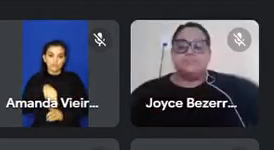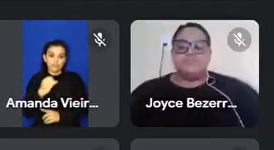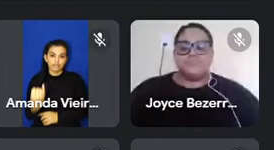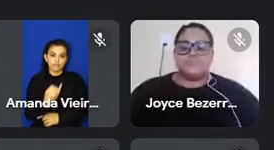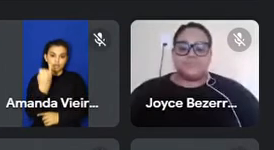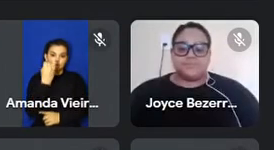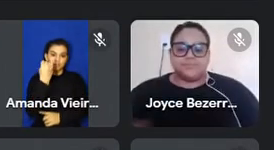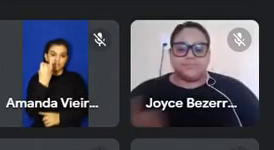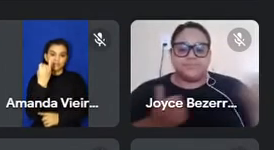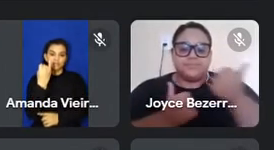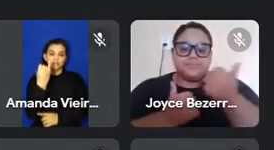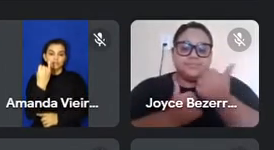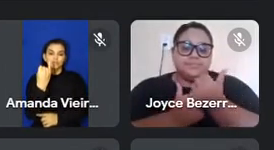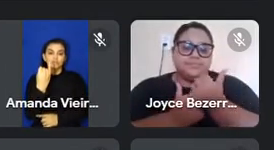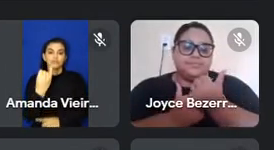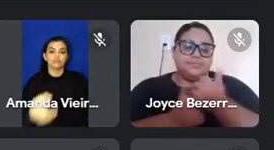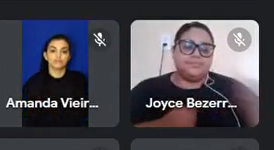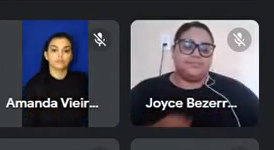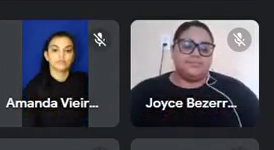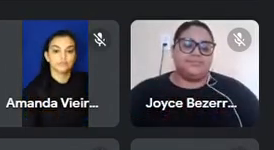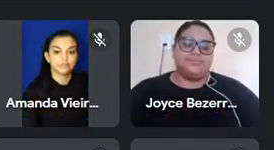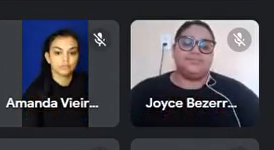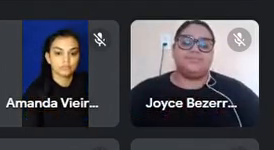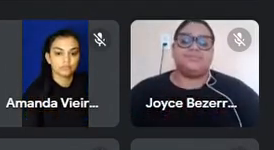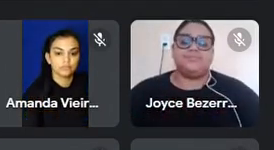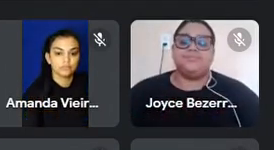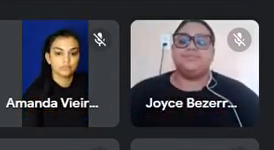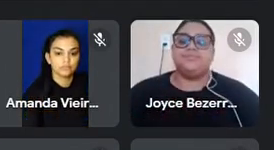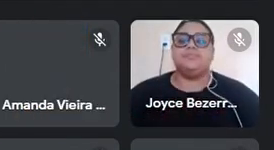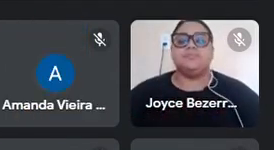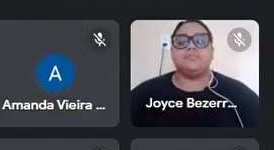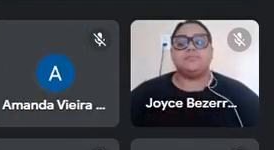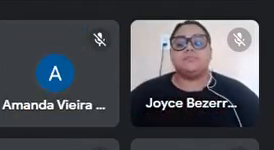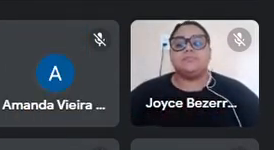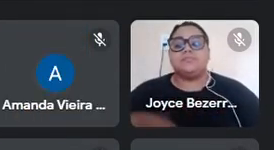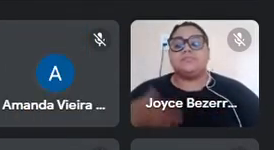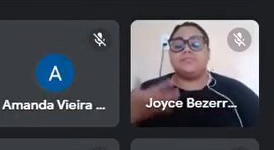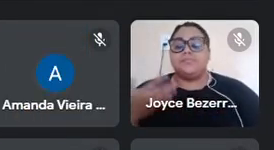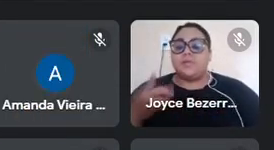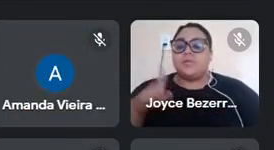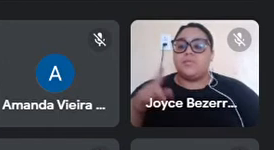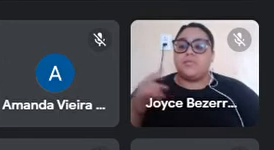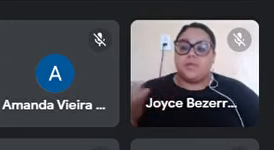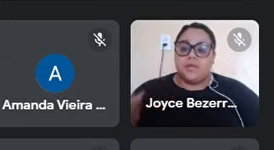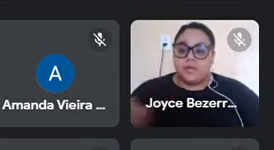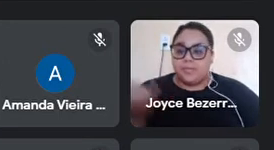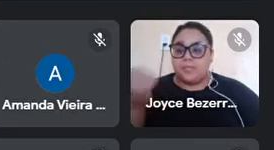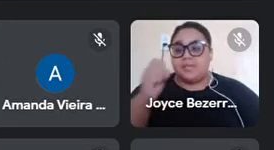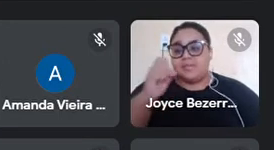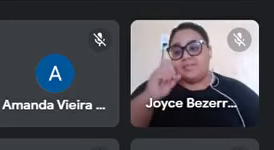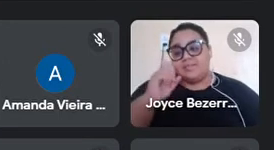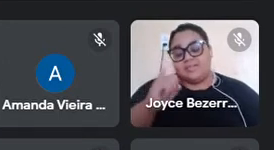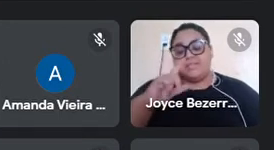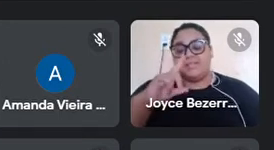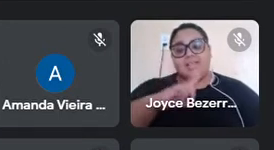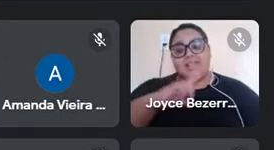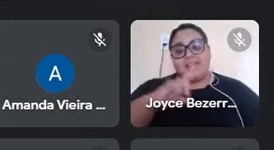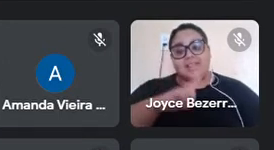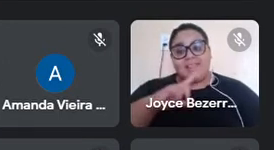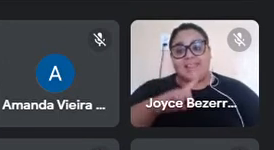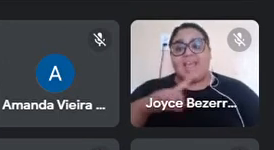em que existam deficiências no linfócito B, seja deficiências na síntese de linfócitos B